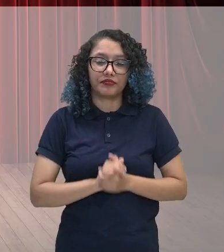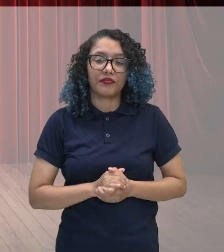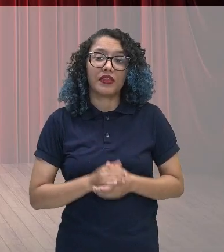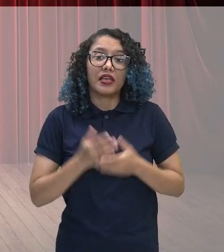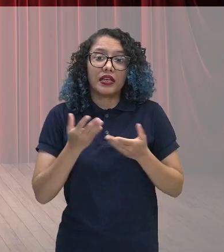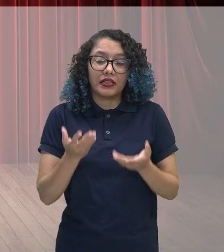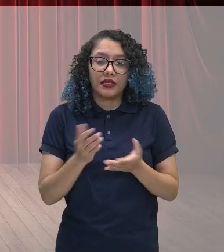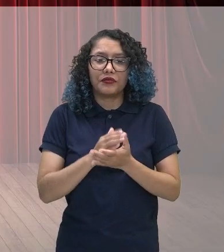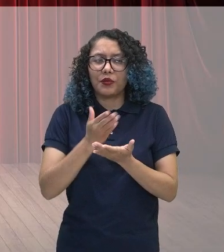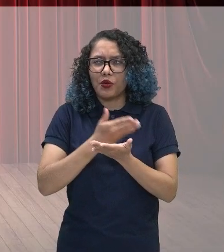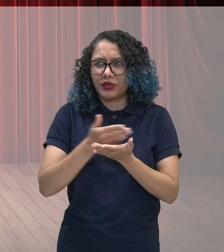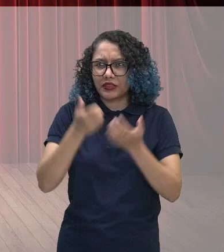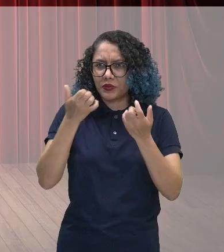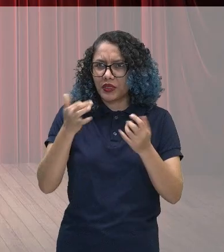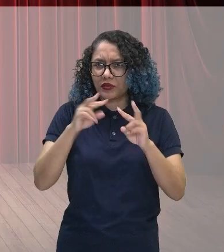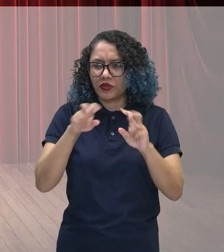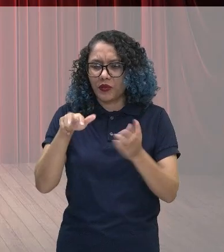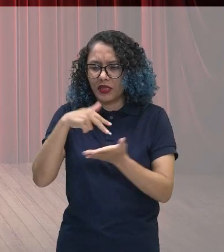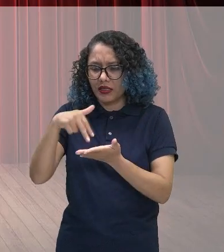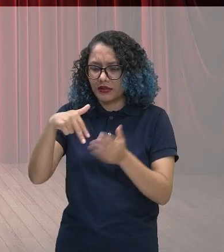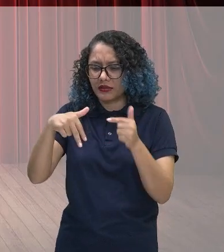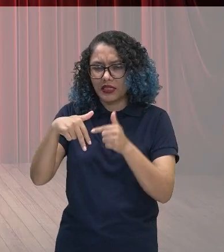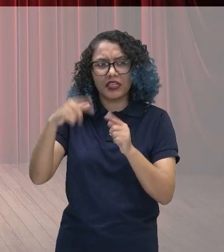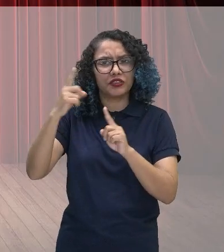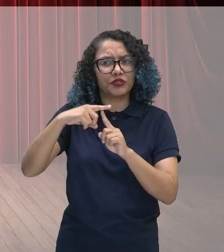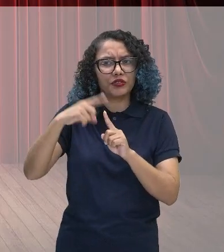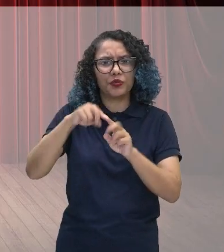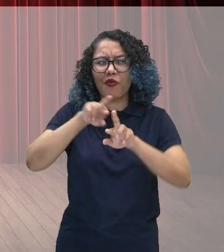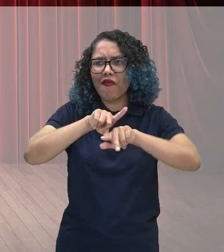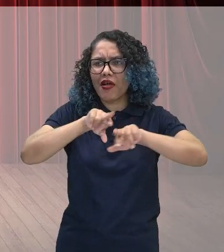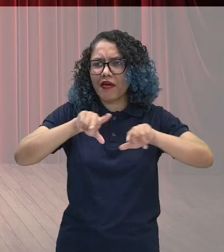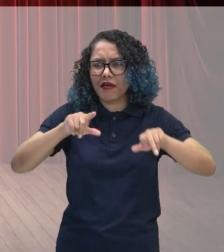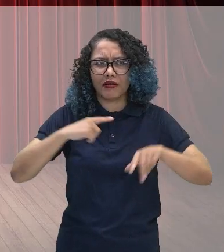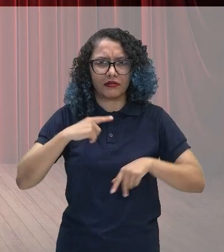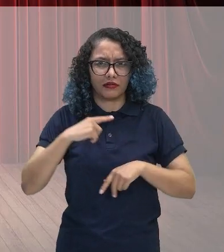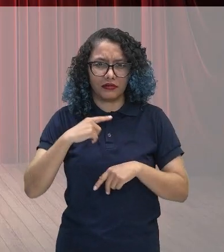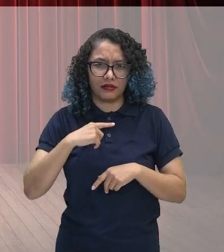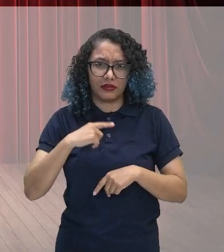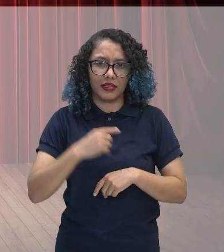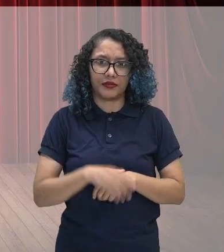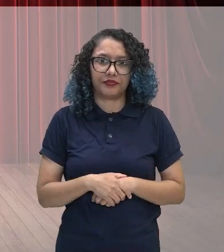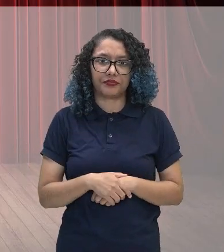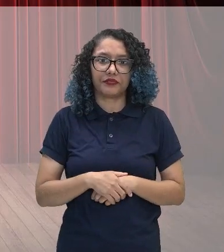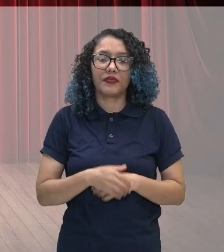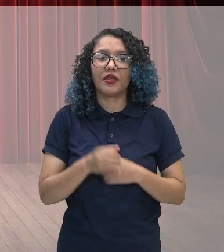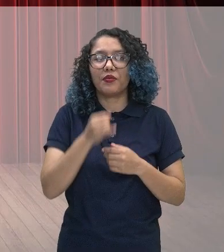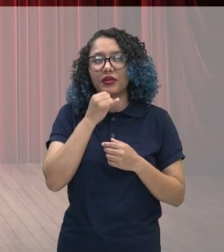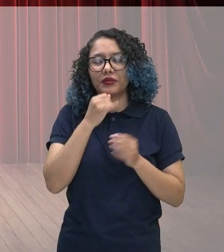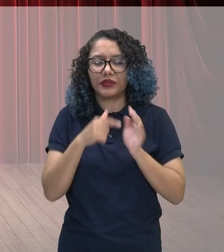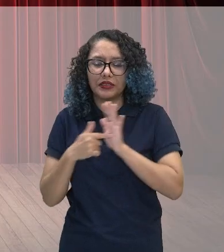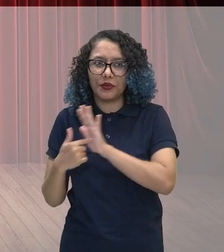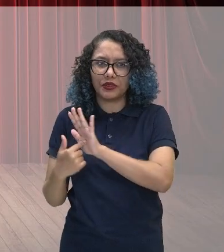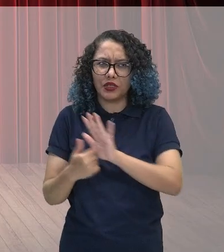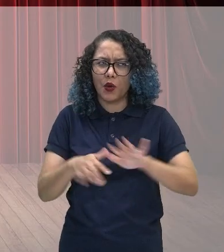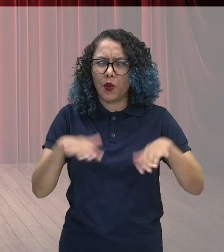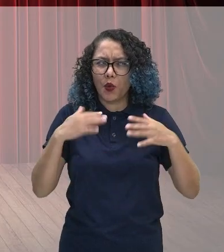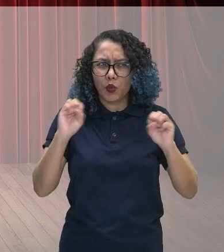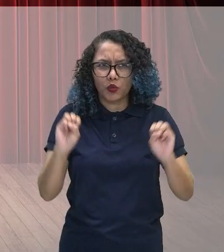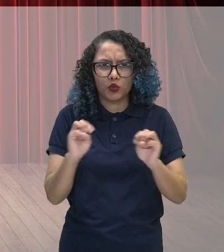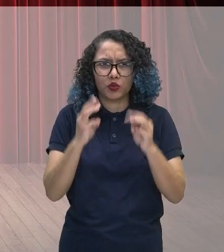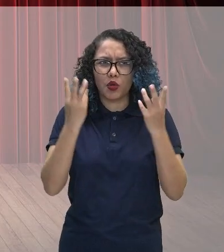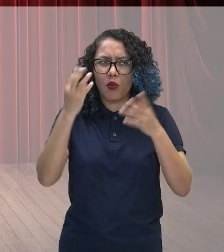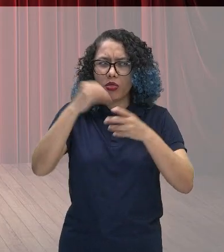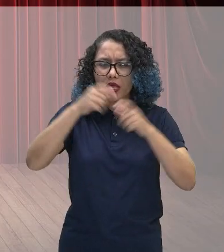Então, existem vários estilos de dança. E existem as danças espetáculos que acontecem num palco